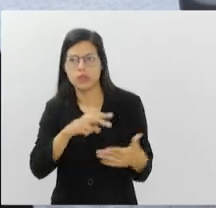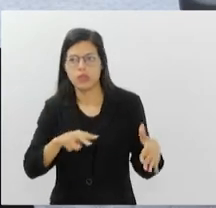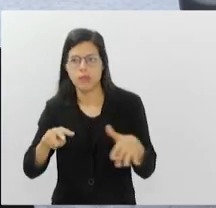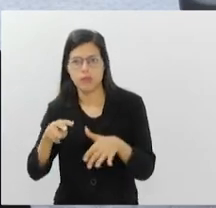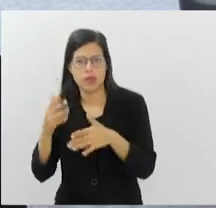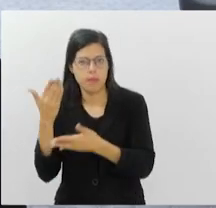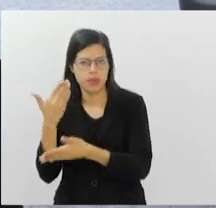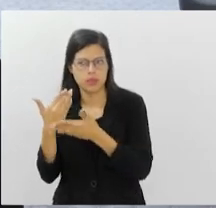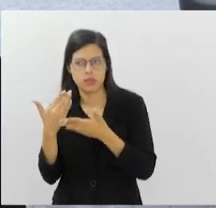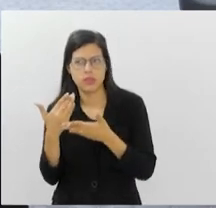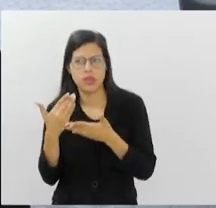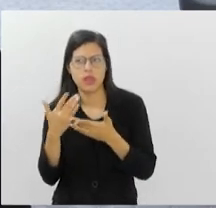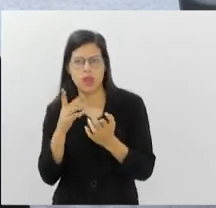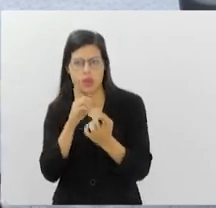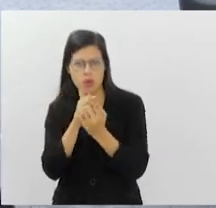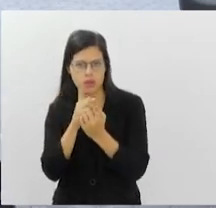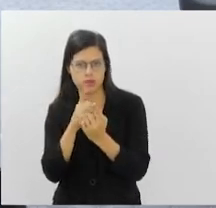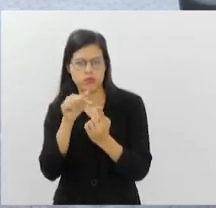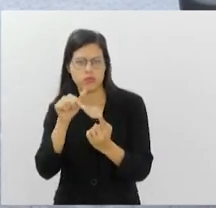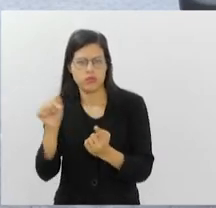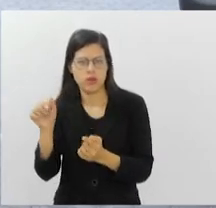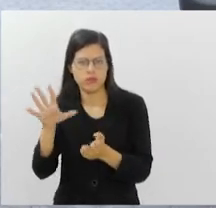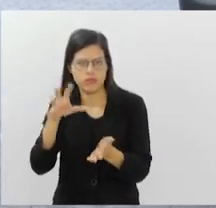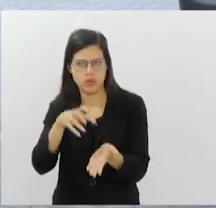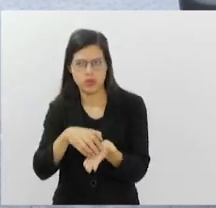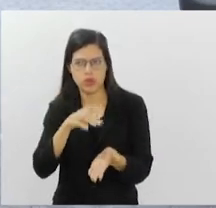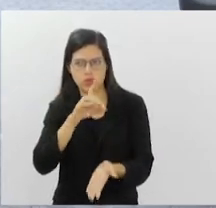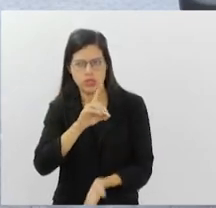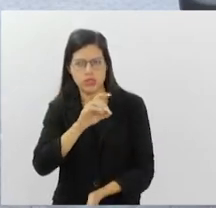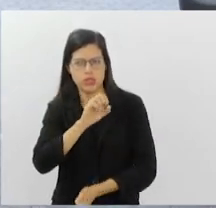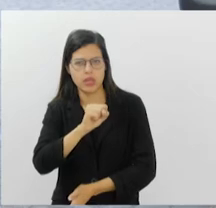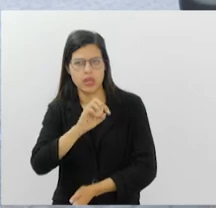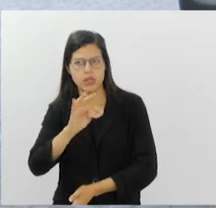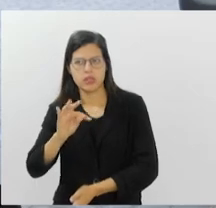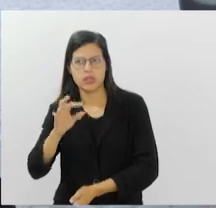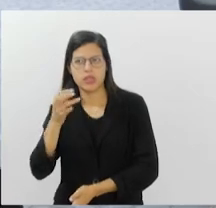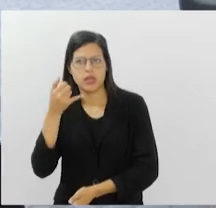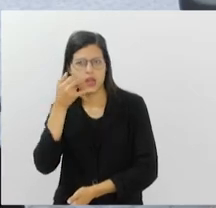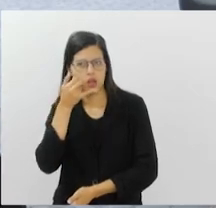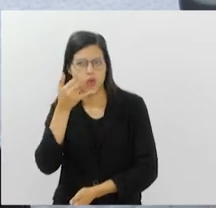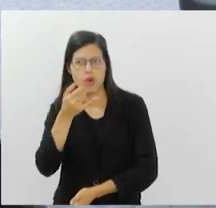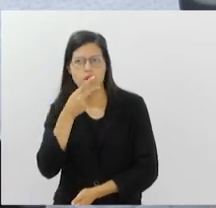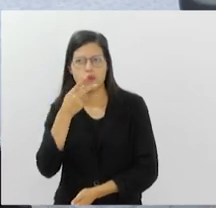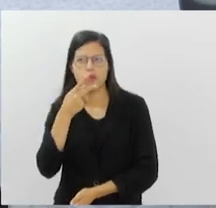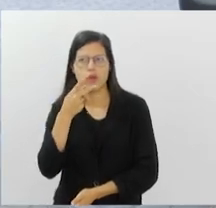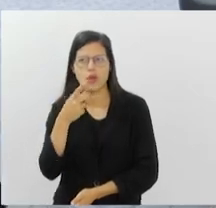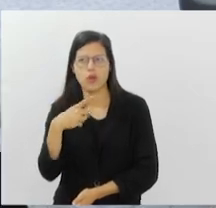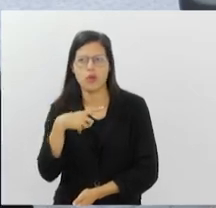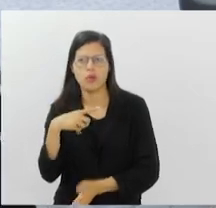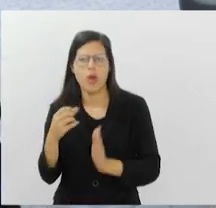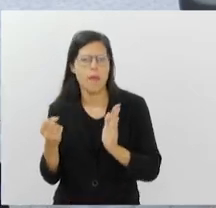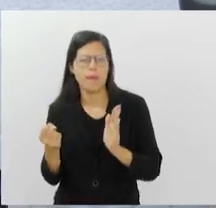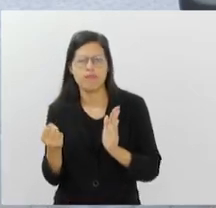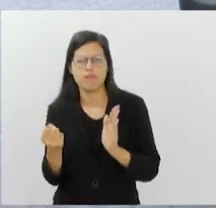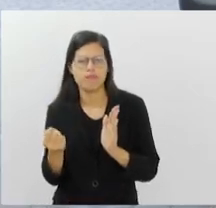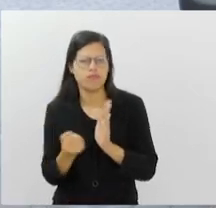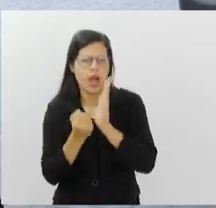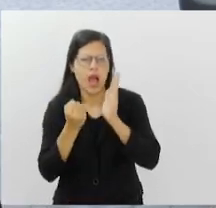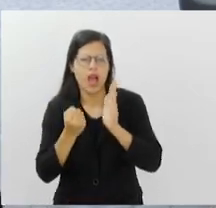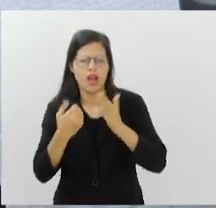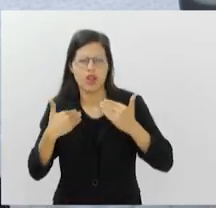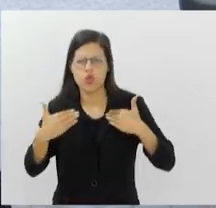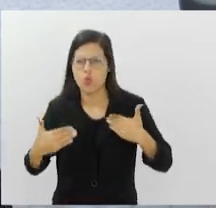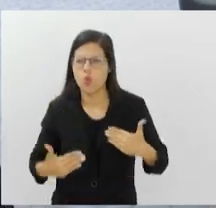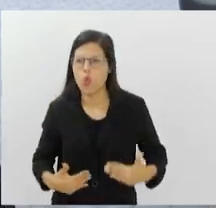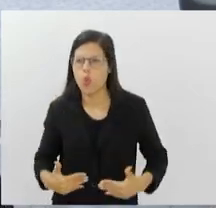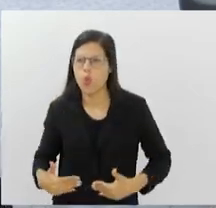um paciente lá no setor de DST que ligou por informação dizendo: doutor, eu estou com uma mancha pelo corpo, uma ferida, eu vi